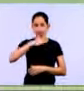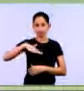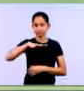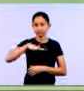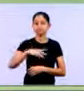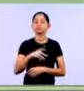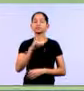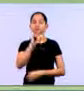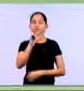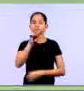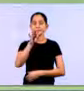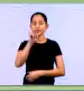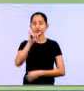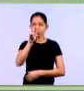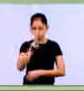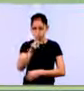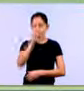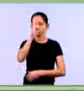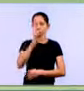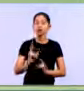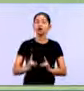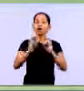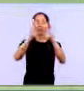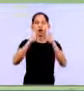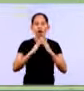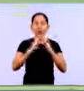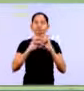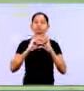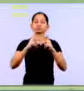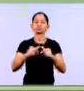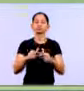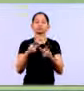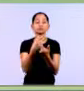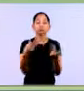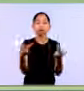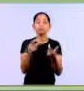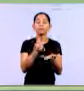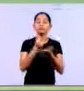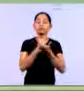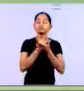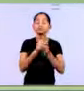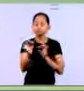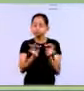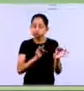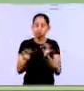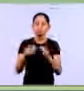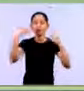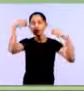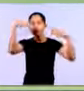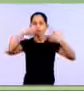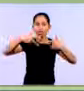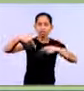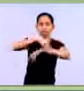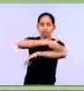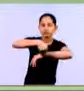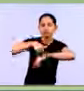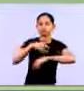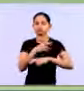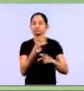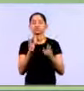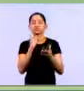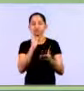o IPTU, que é o Imposto Predial Territorial Urbano, que versa sobre a propriedade imóvel do cidadão, então a partir do momento que ele